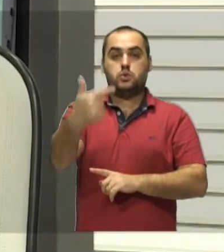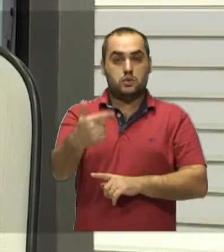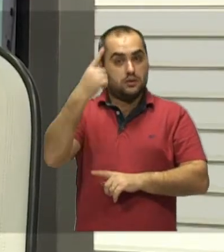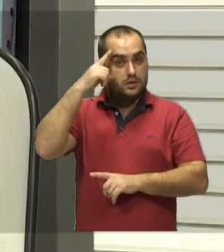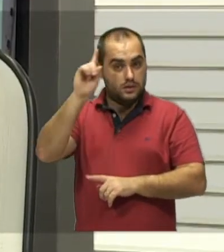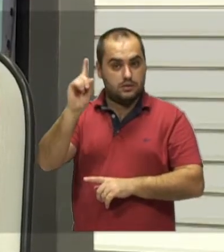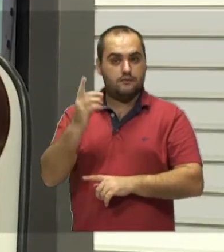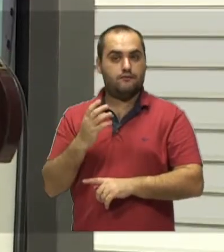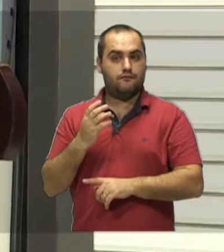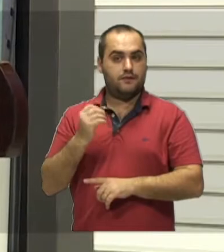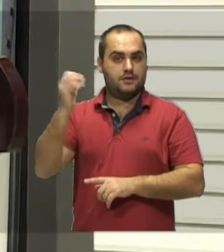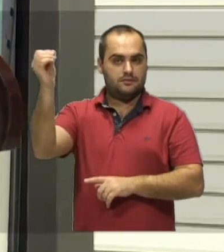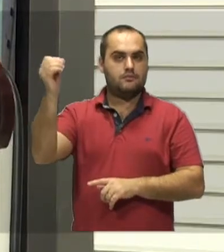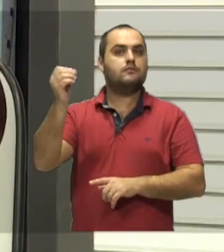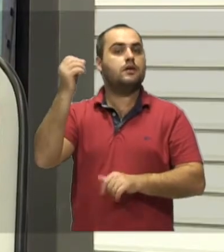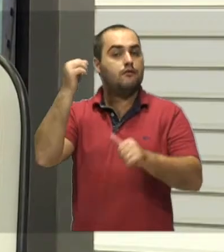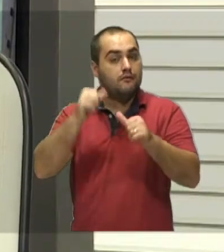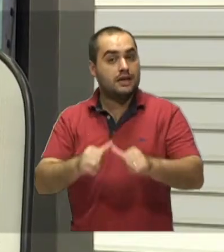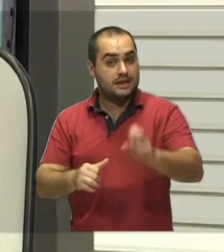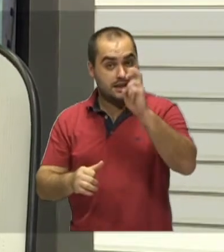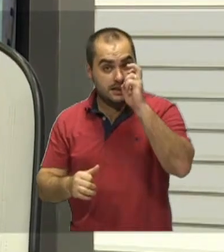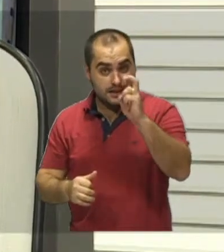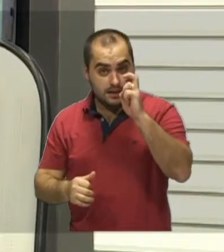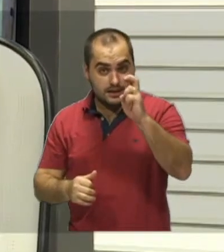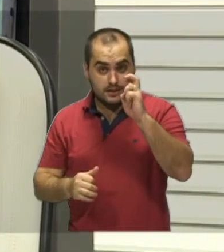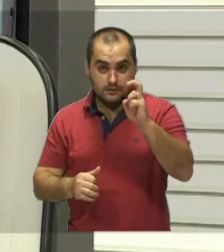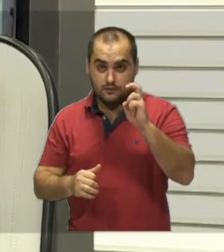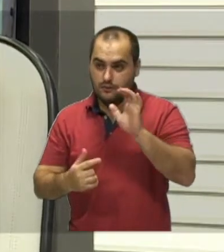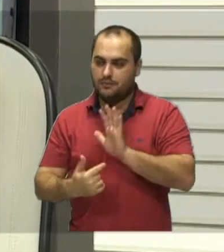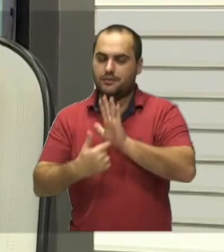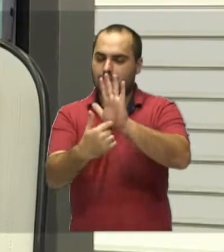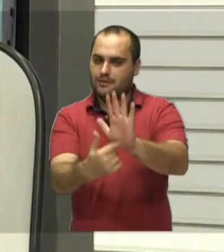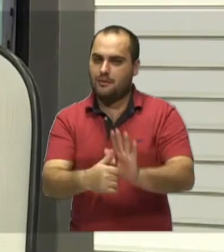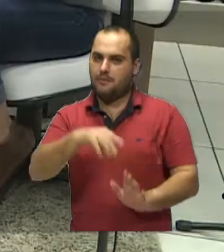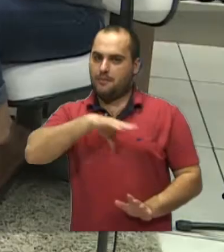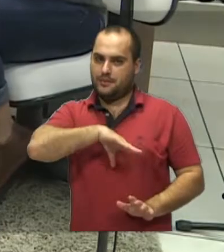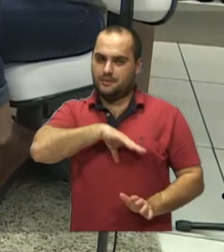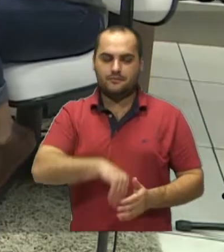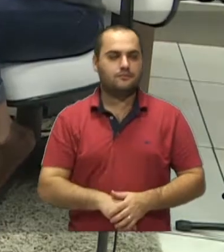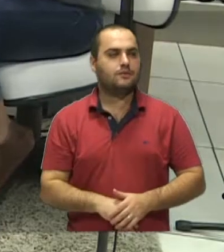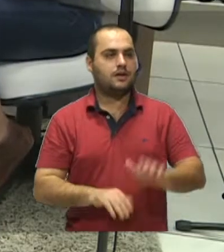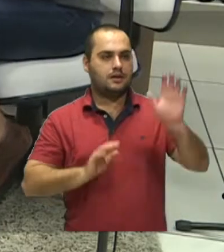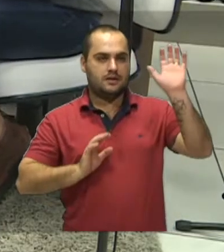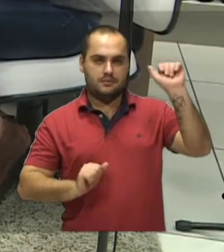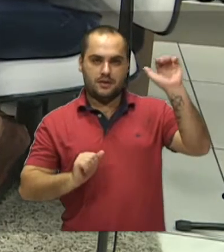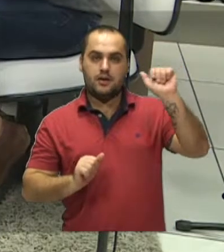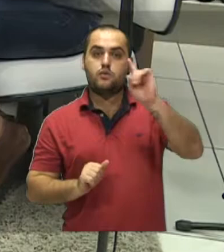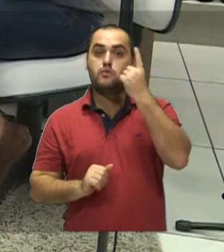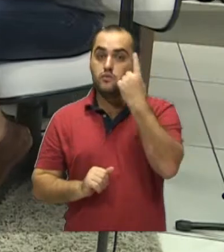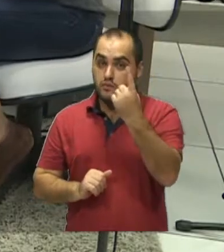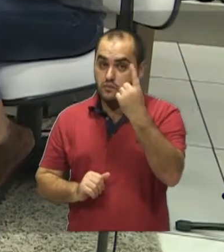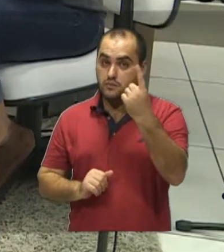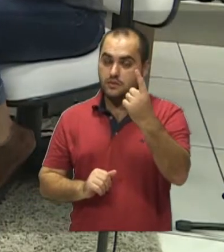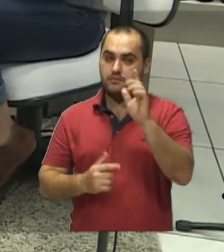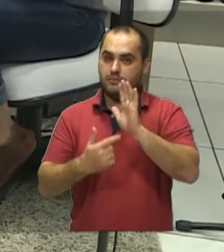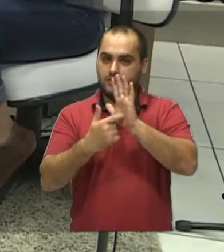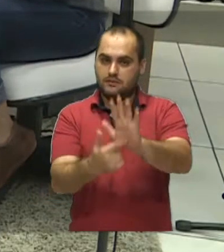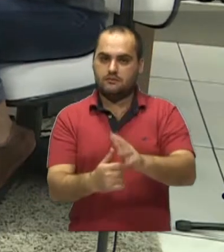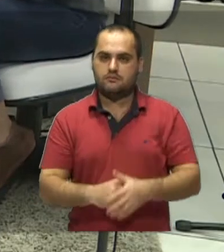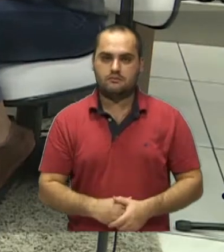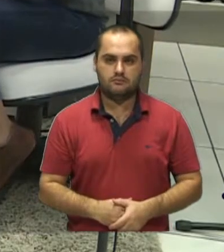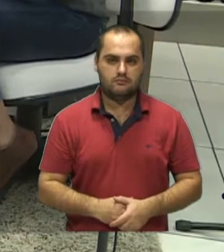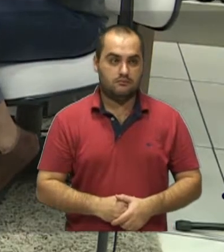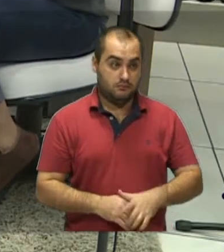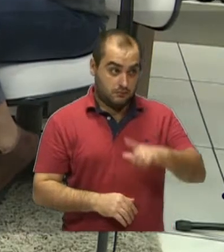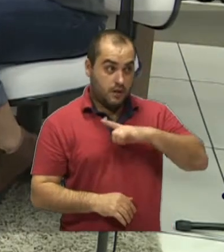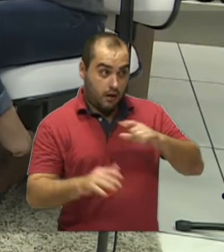A gente fez 5 shows em Portugal, 5 apresentações, e na Espanha a gente fez uma apresentação. Lotou? Então, foi